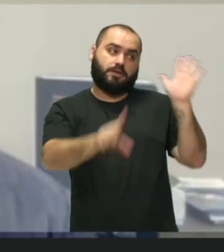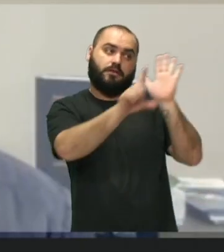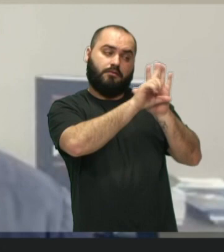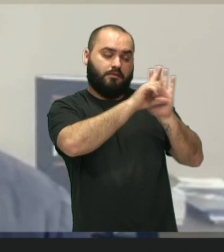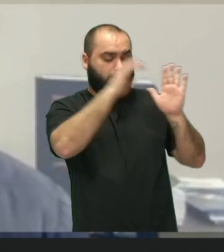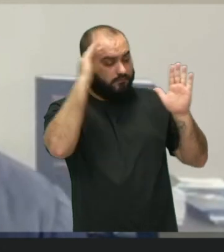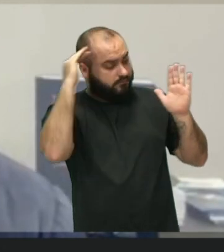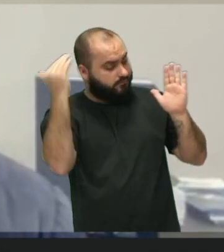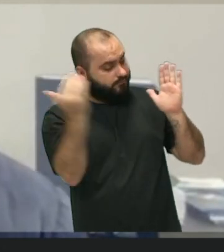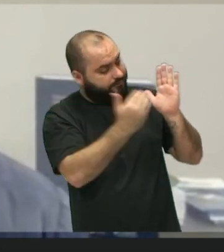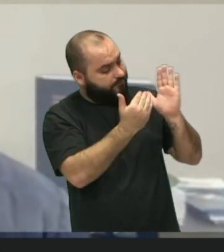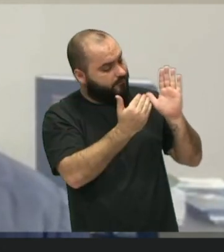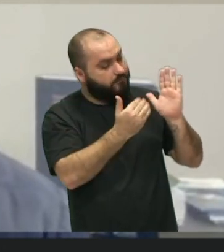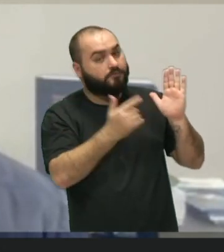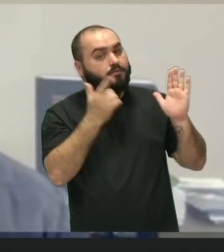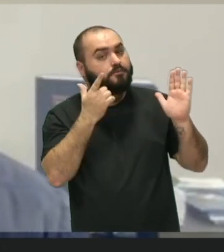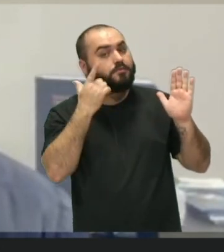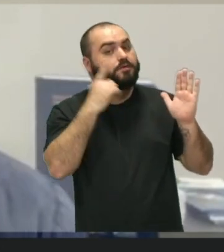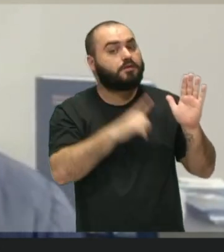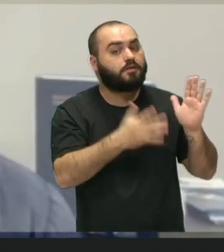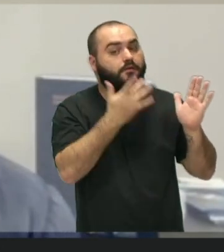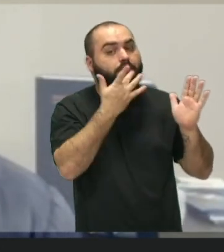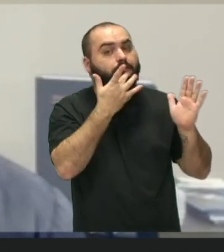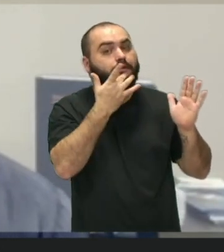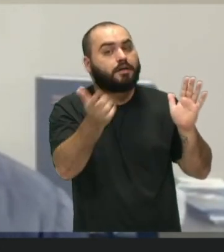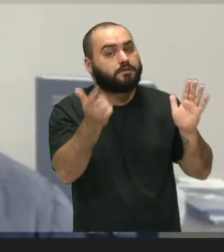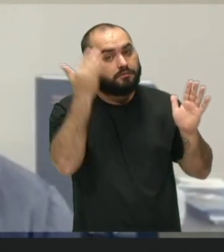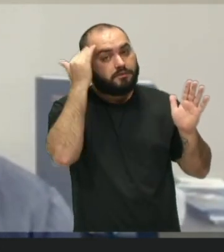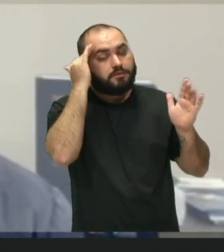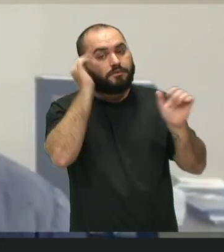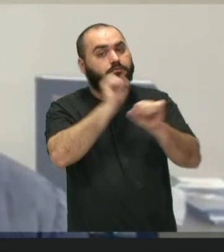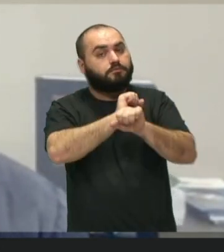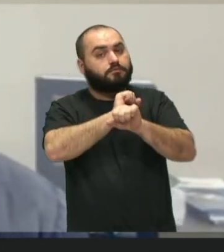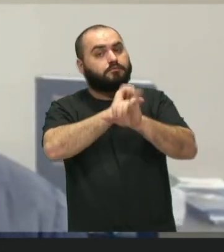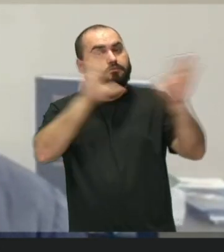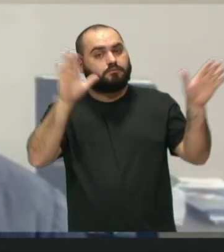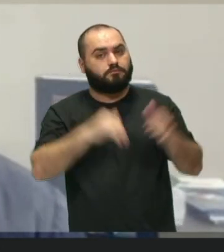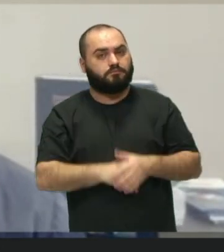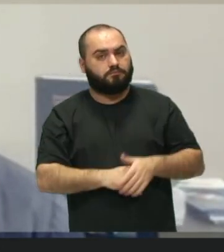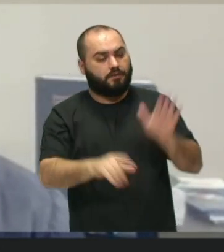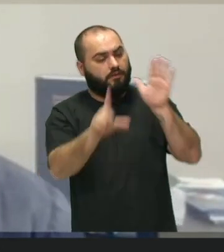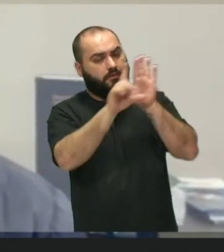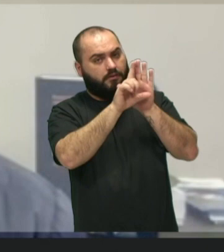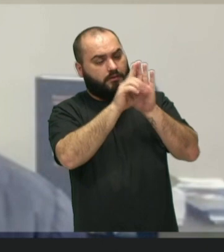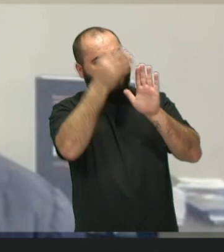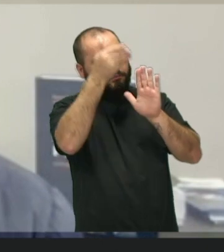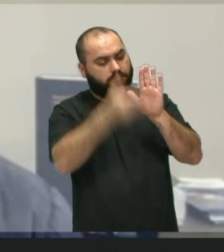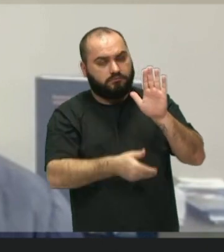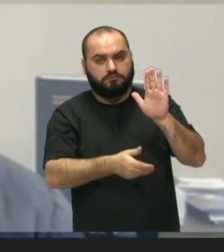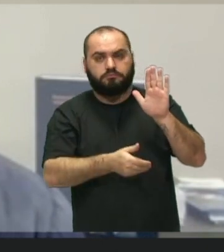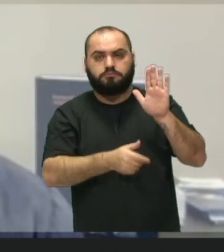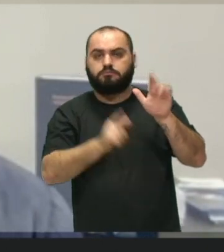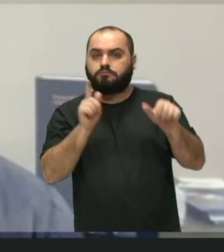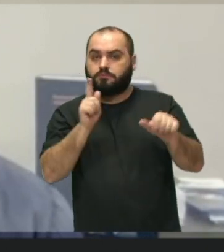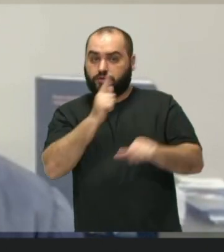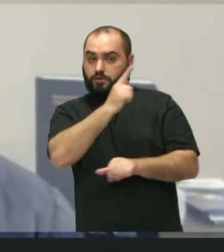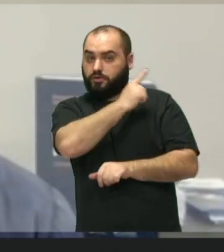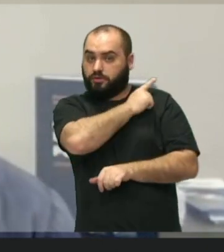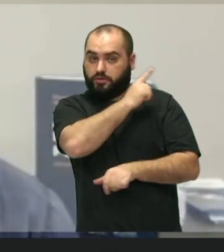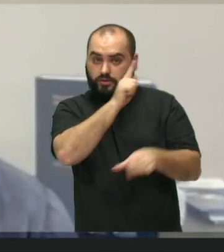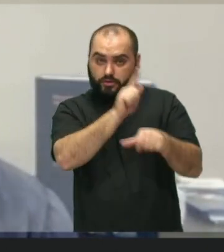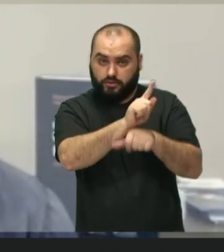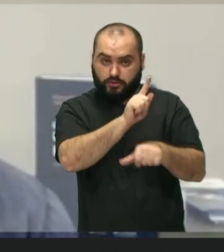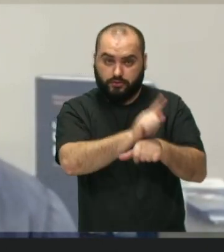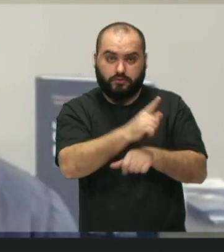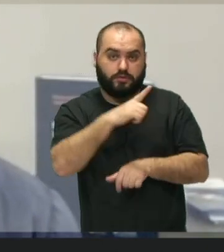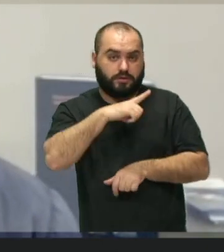nós podemos é facilitar o modo de entendimento. A gente sabe que a lei é uma caixa de ferramentas, onde o gestor público ele tem